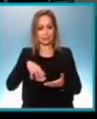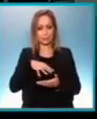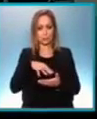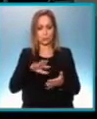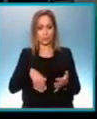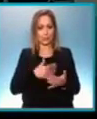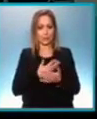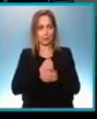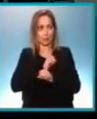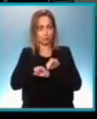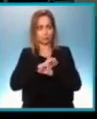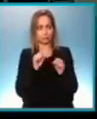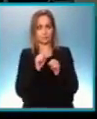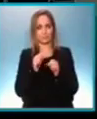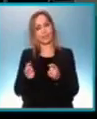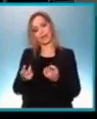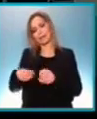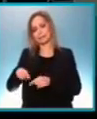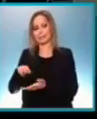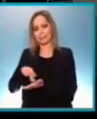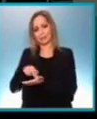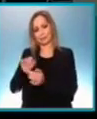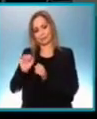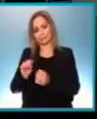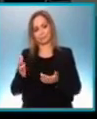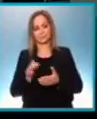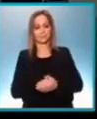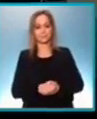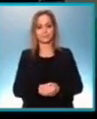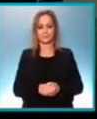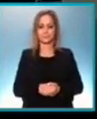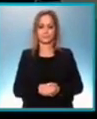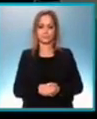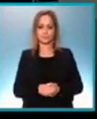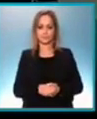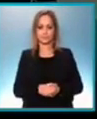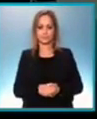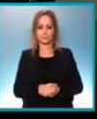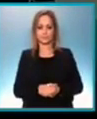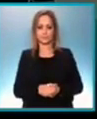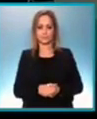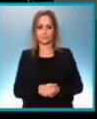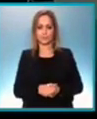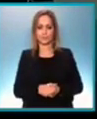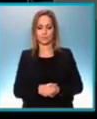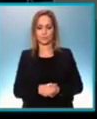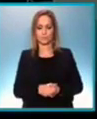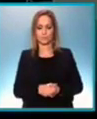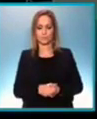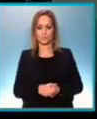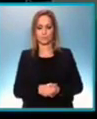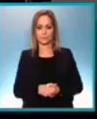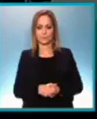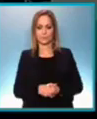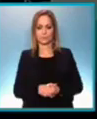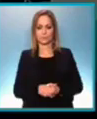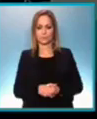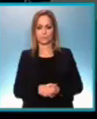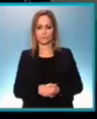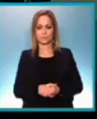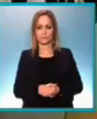de espera. Também é vidente! É muda! É muda! Mas então, lá porque é muda não quer dizer que seja limitada. Ai,